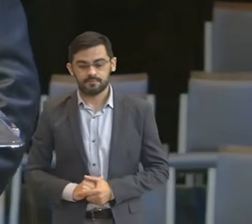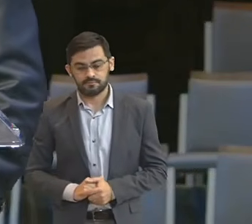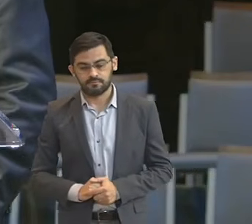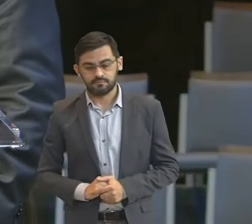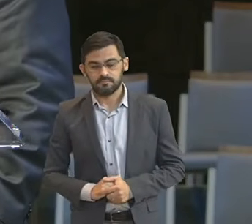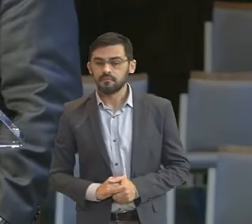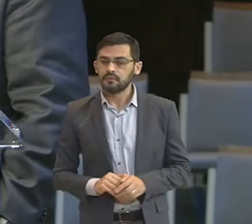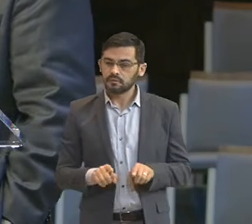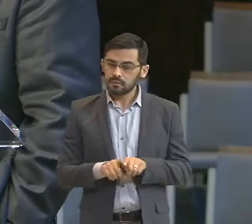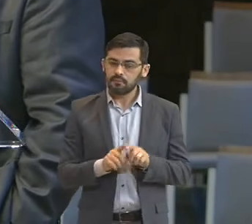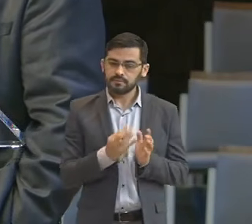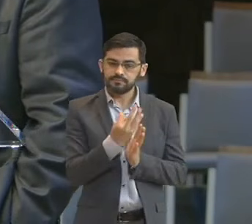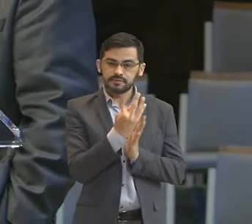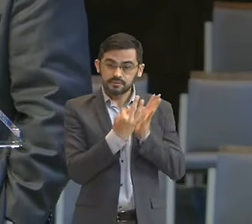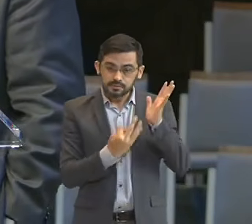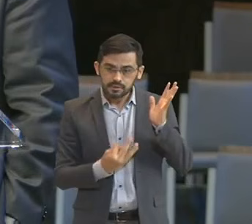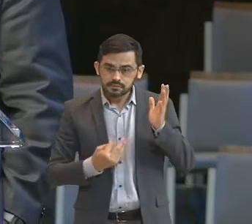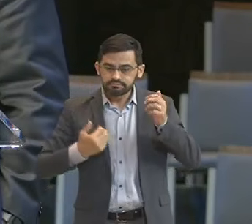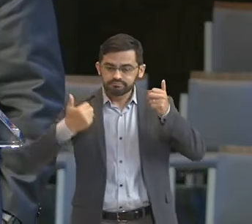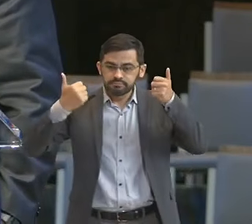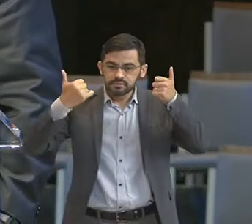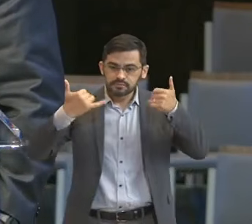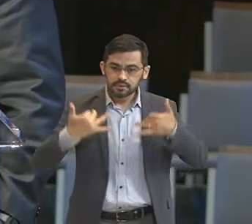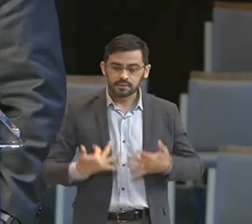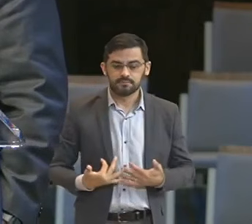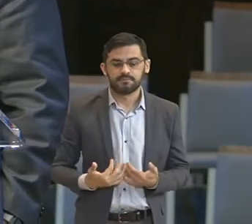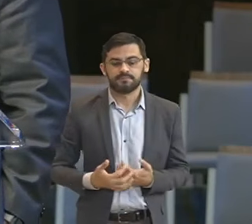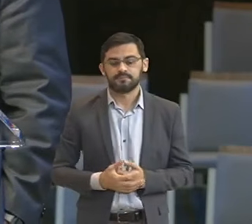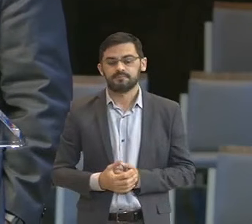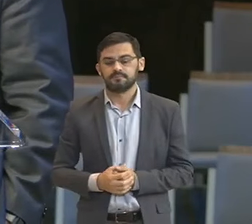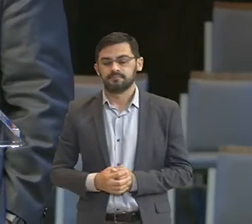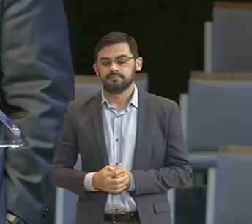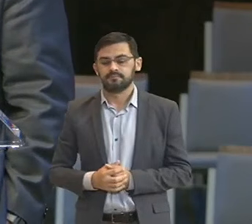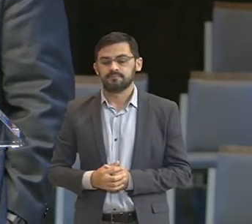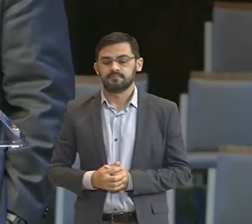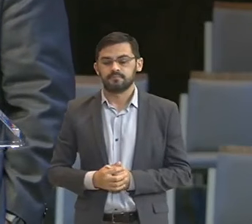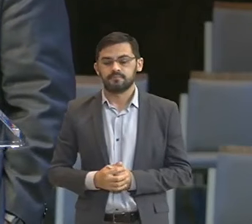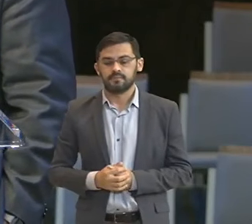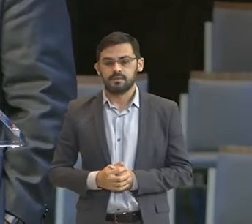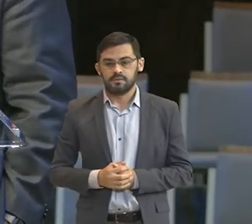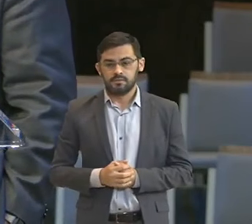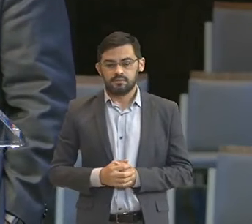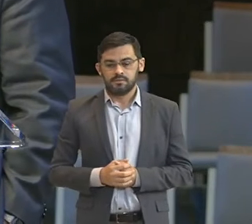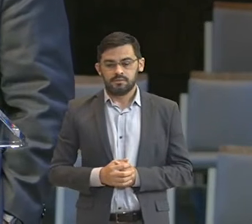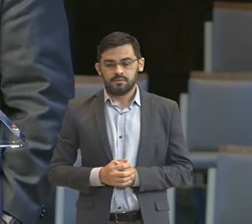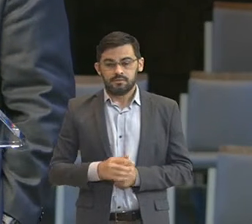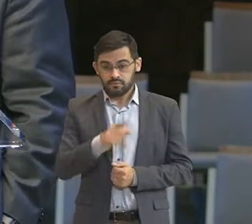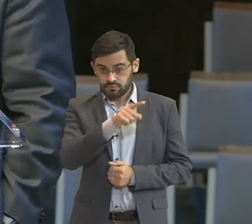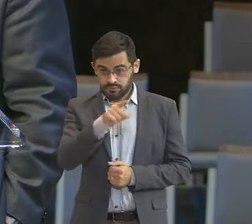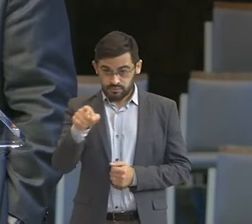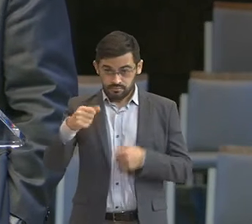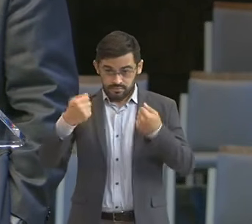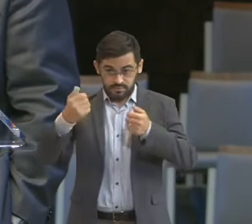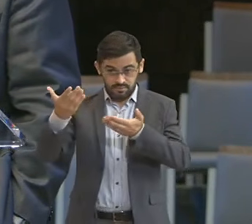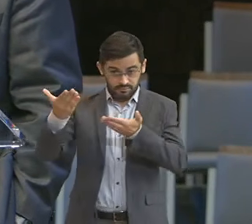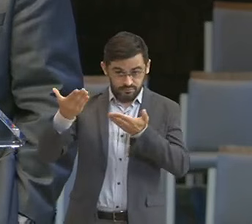nesse mesmo texto ele vai dizer, olha, você precisa